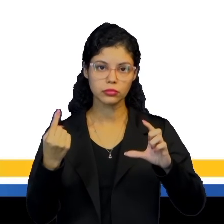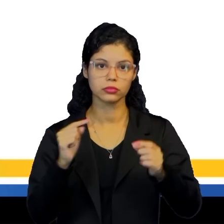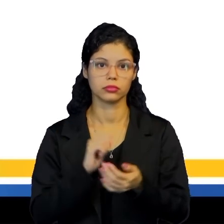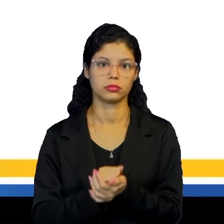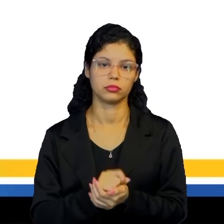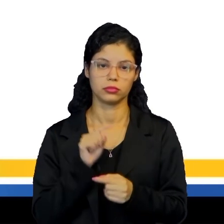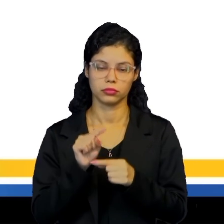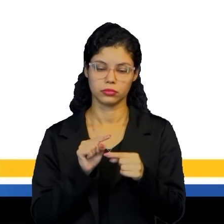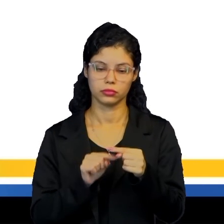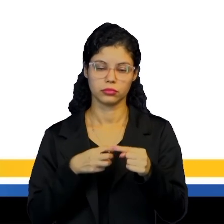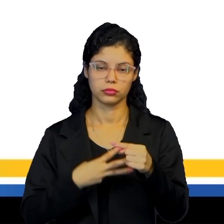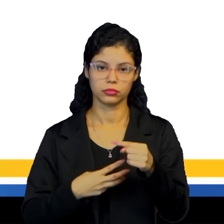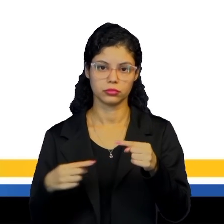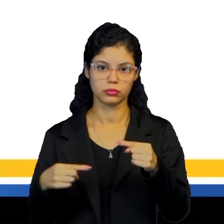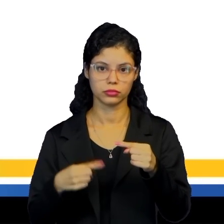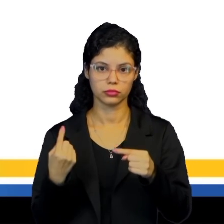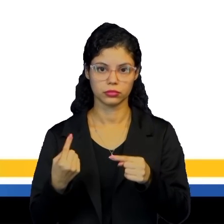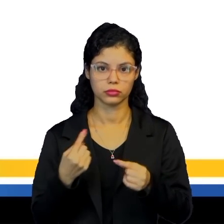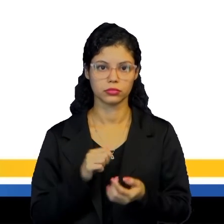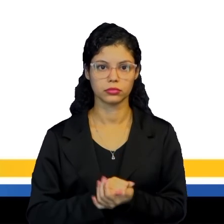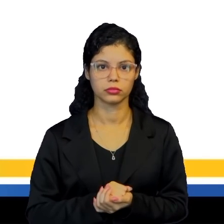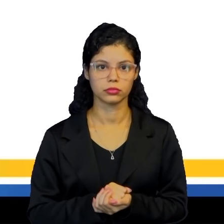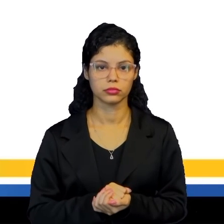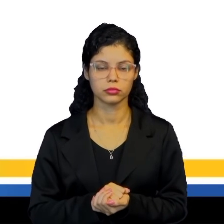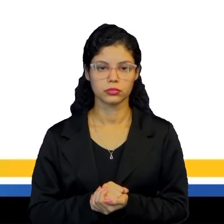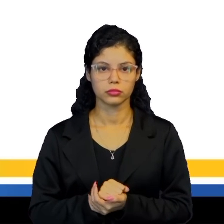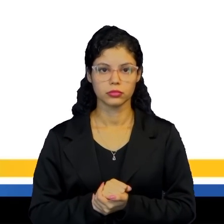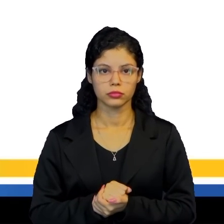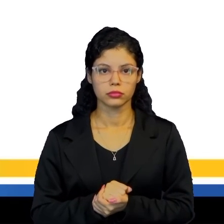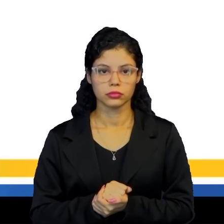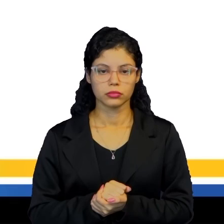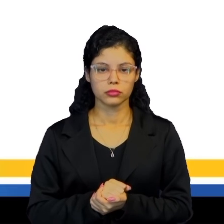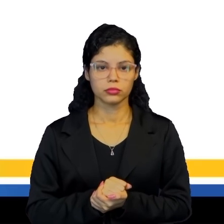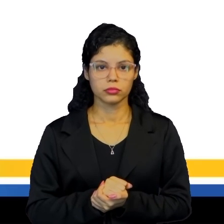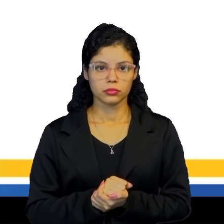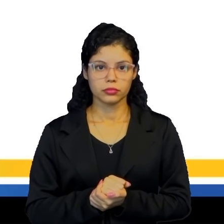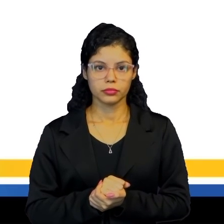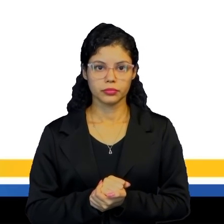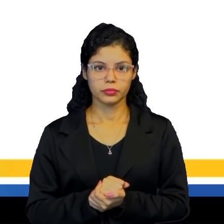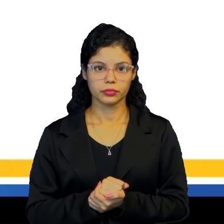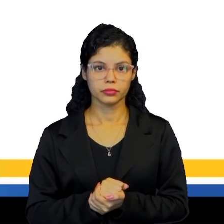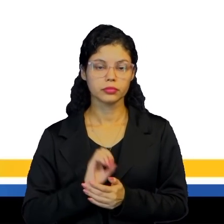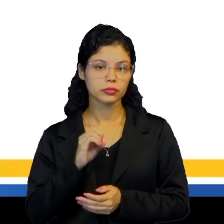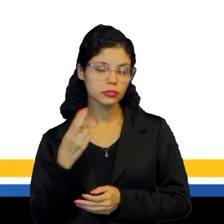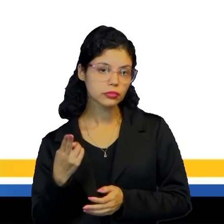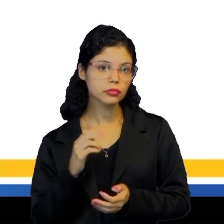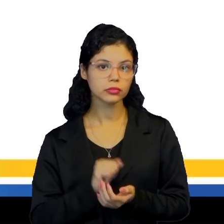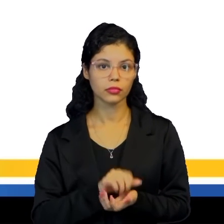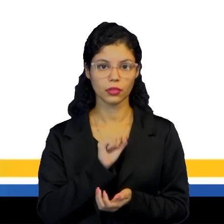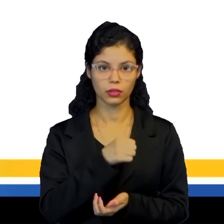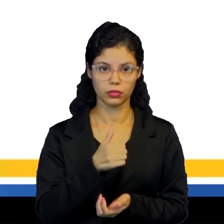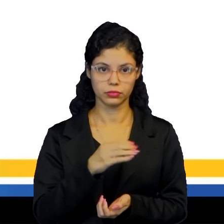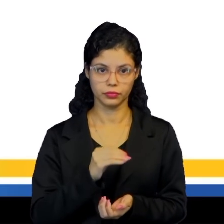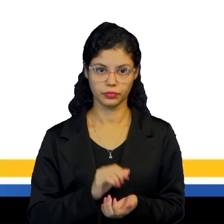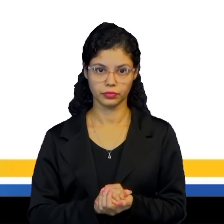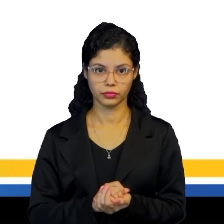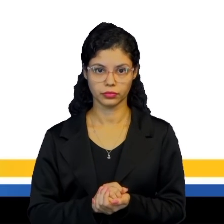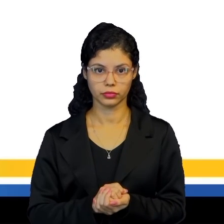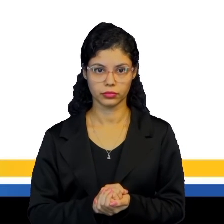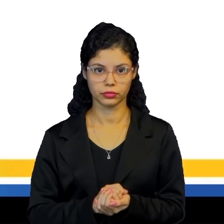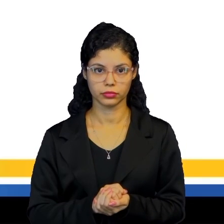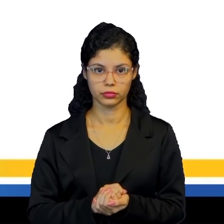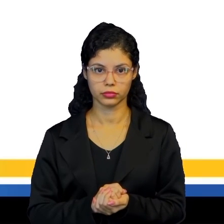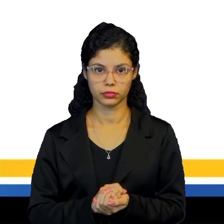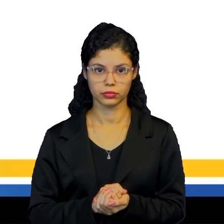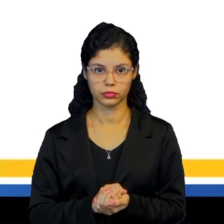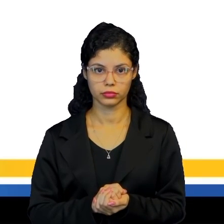3 menos 1, dividido para 3 menos 1. Ou seja, meu S10 é igual a